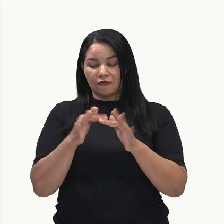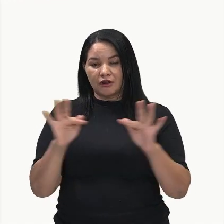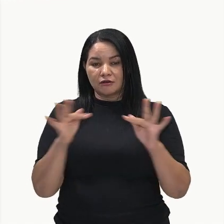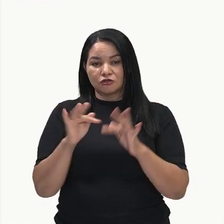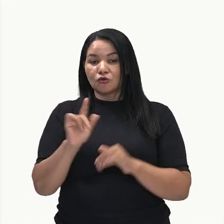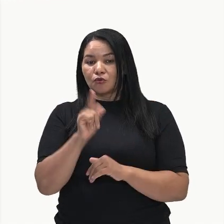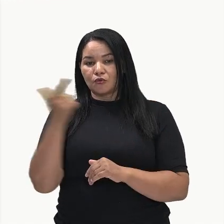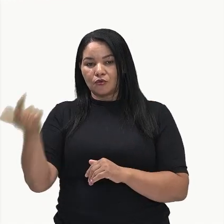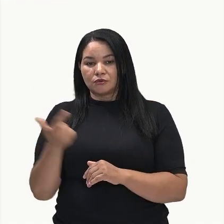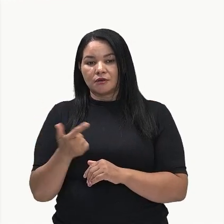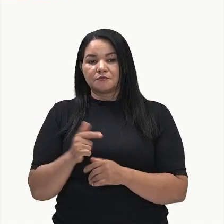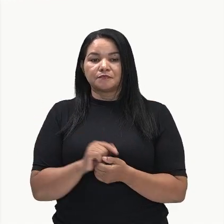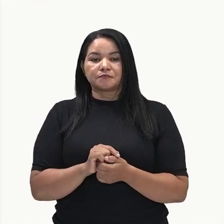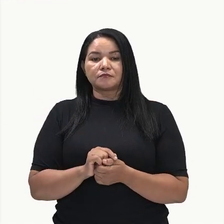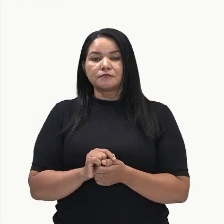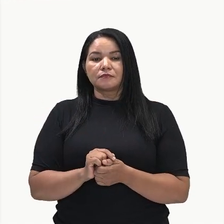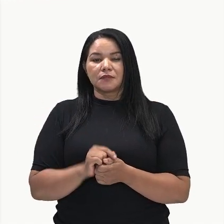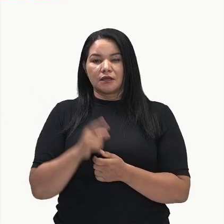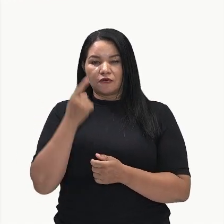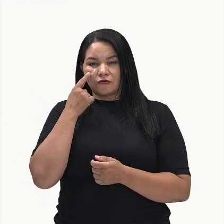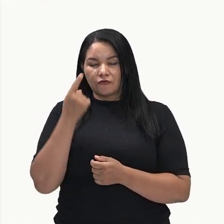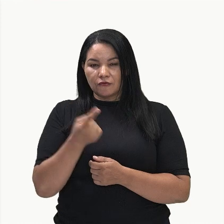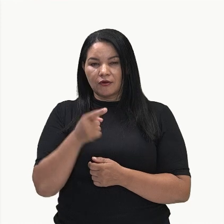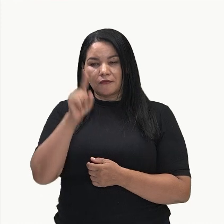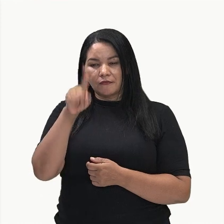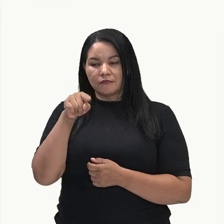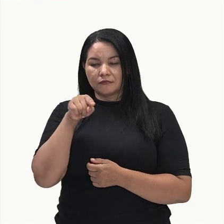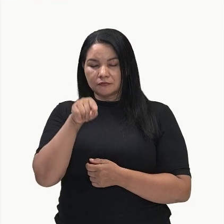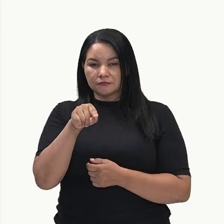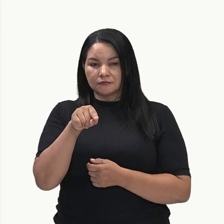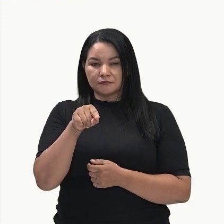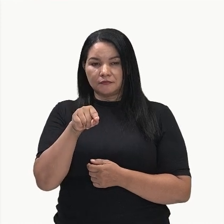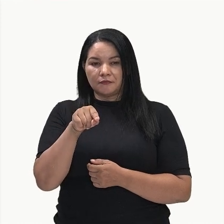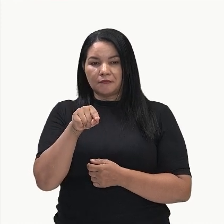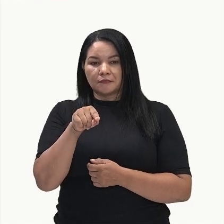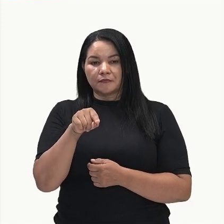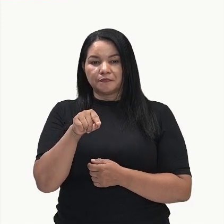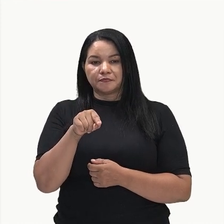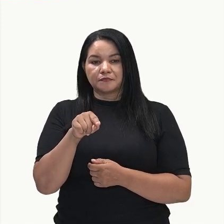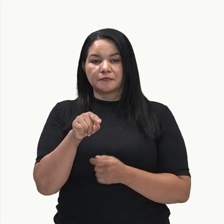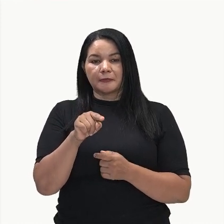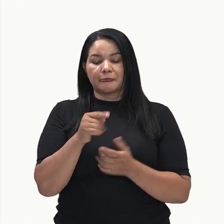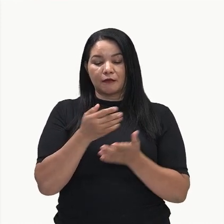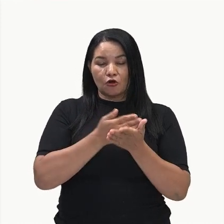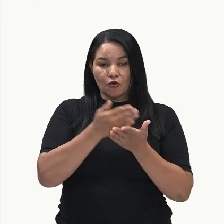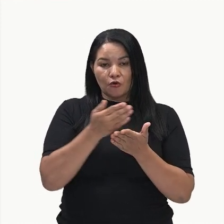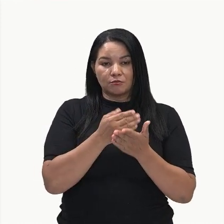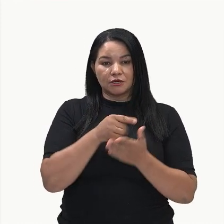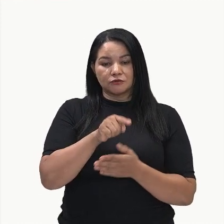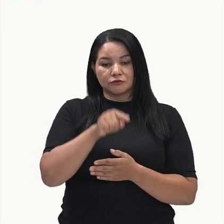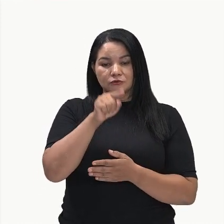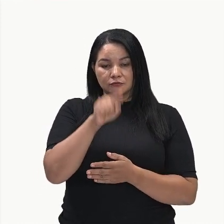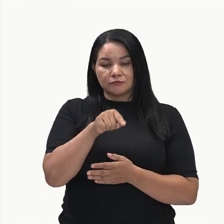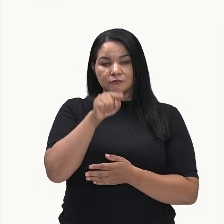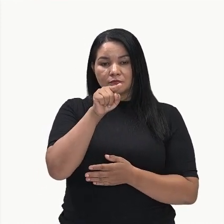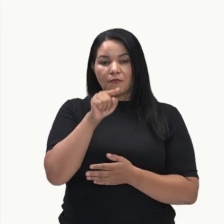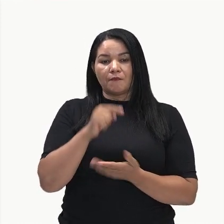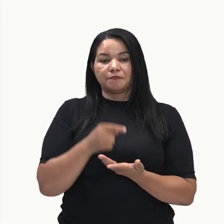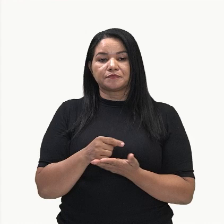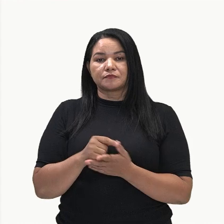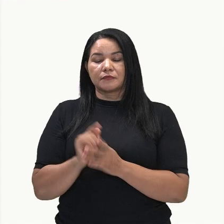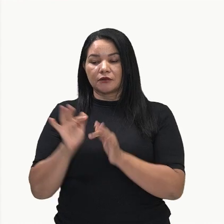Aqui vocês veem o ponto de exclamação, né? Ele começa de ponta cabeça no início e termina normal, ok? Aqui